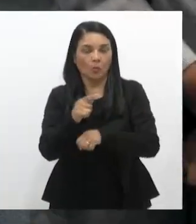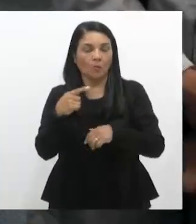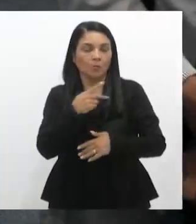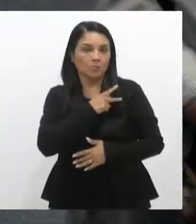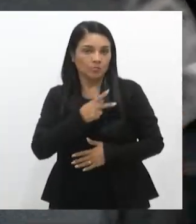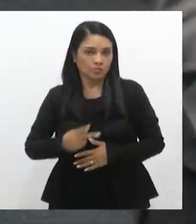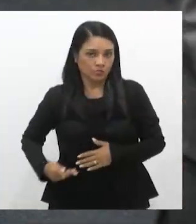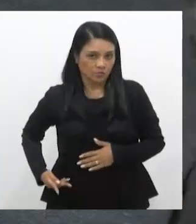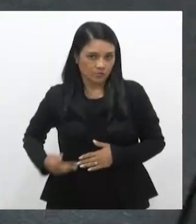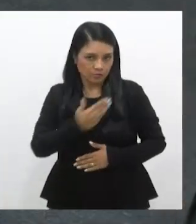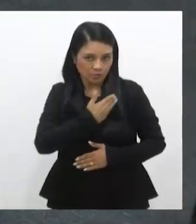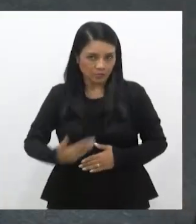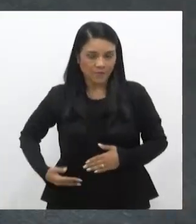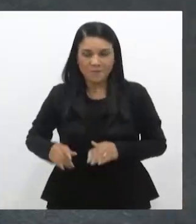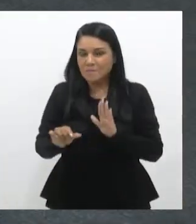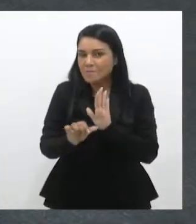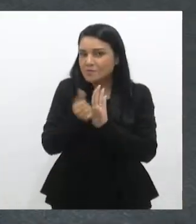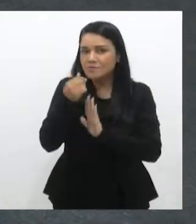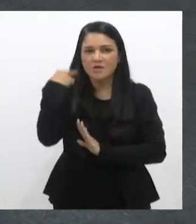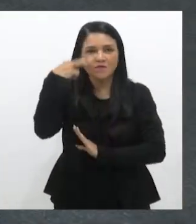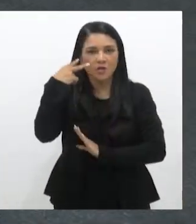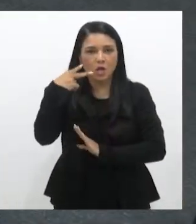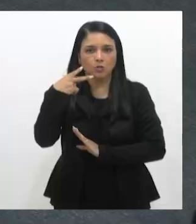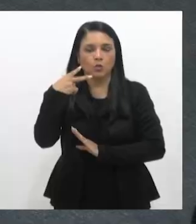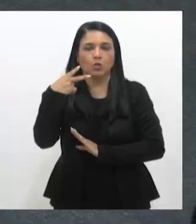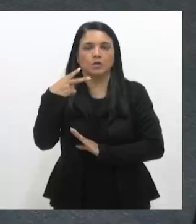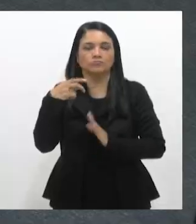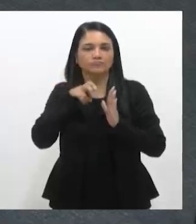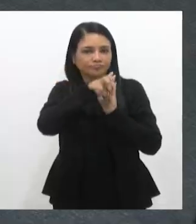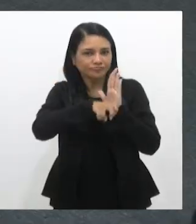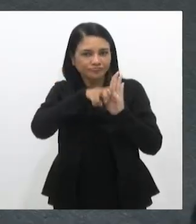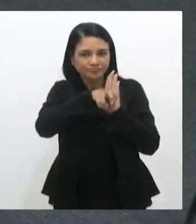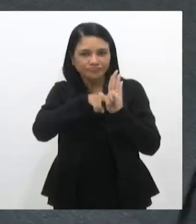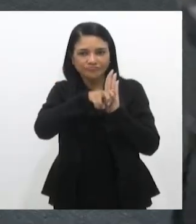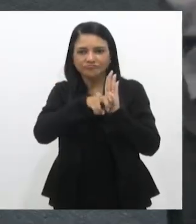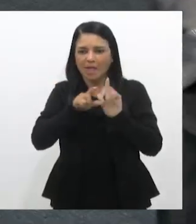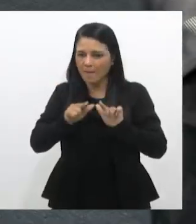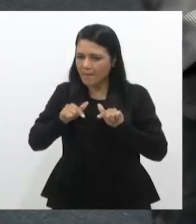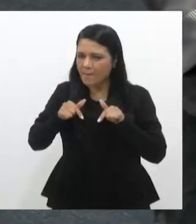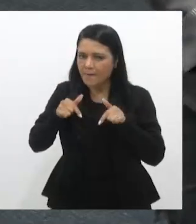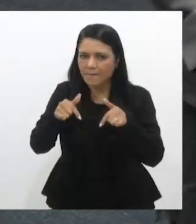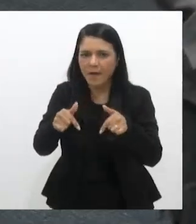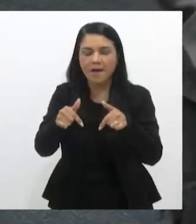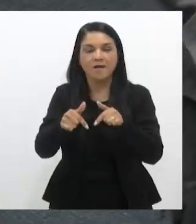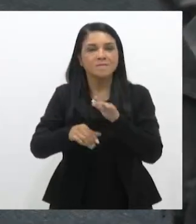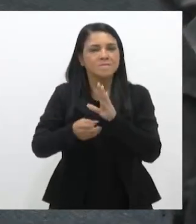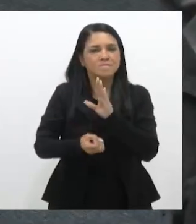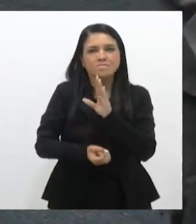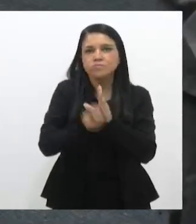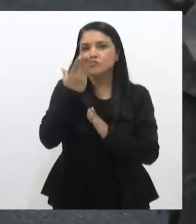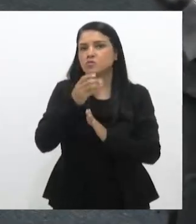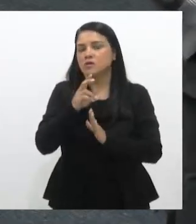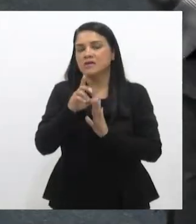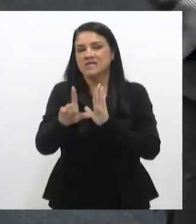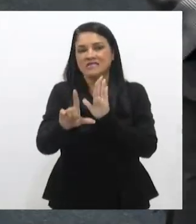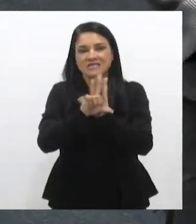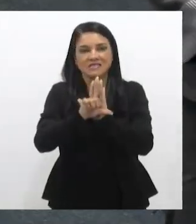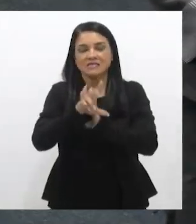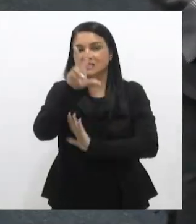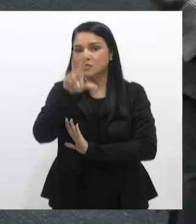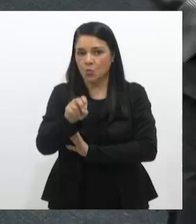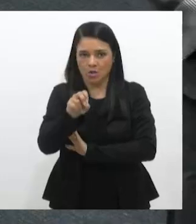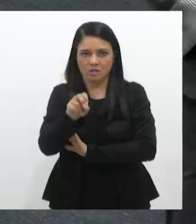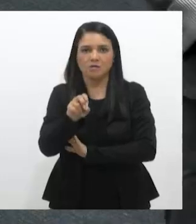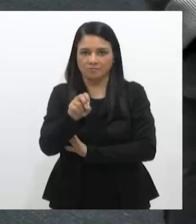primeira vereadora tetraplégica, muito atuante, são mais de 50 leis colocadas de sua autoria, e agora ela